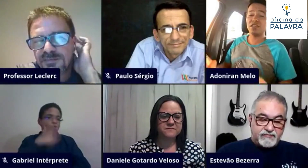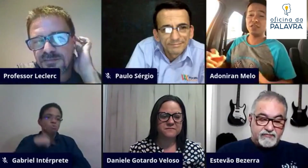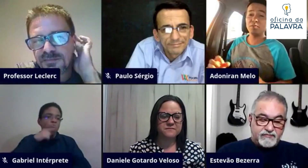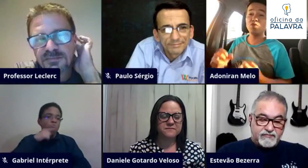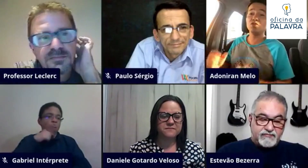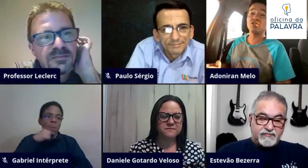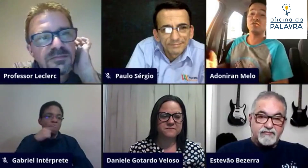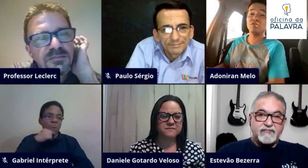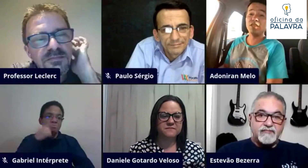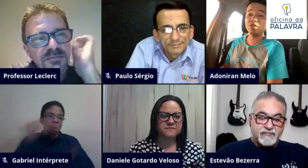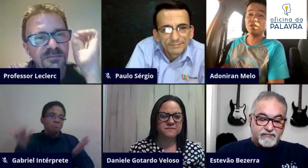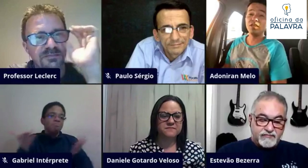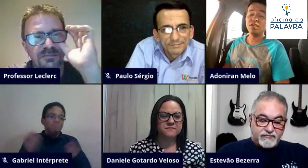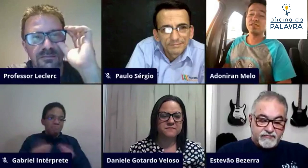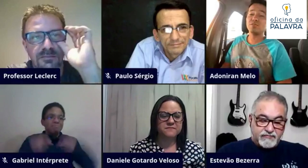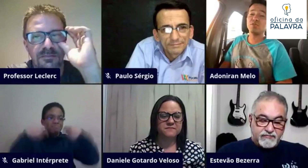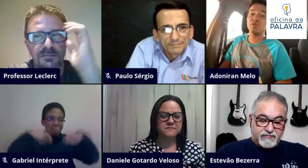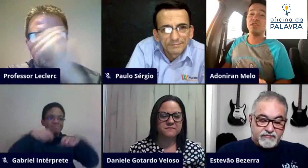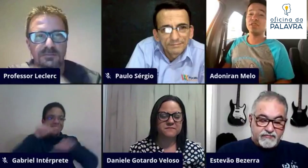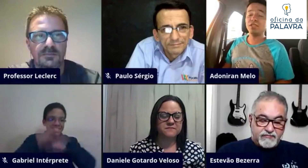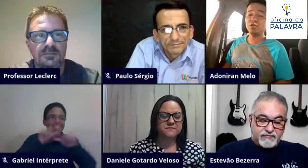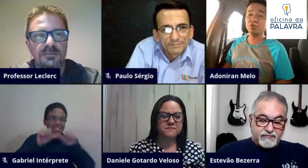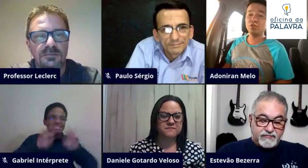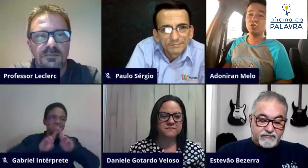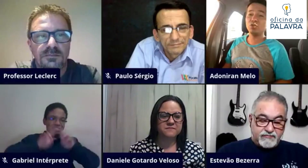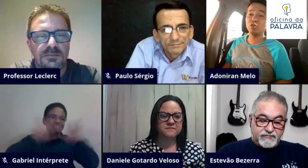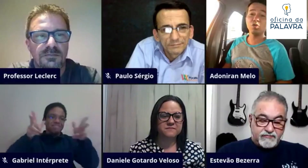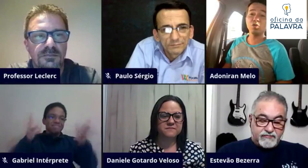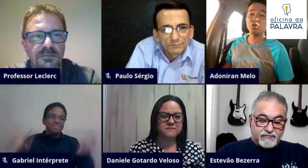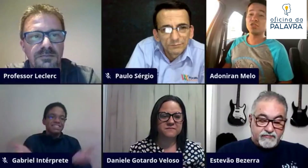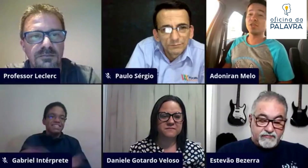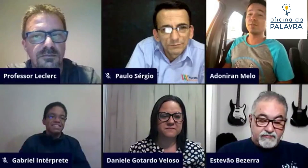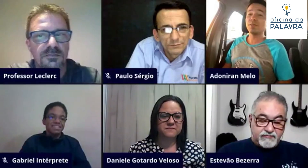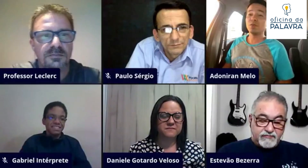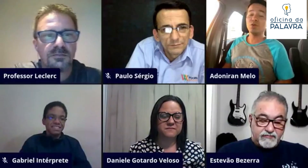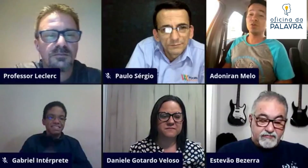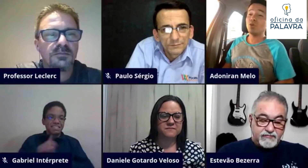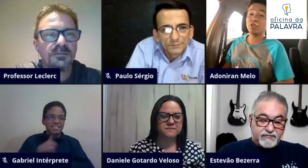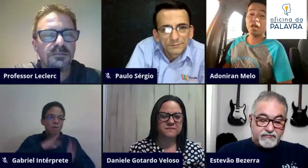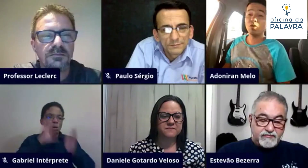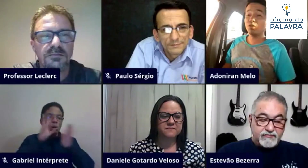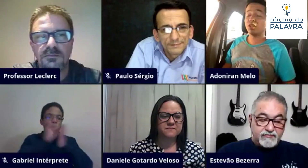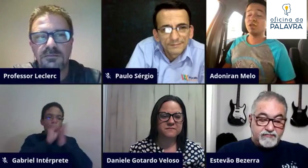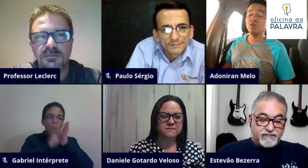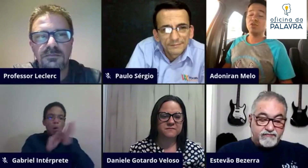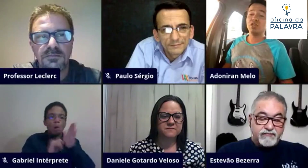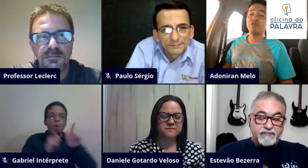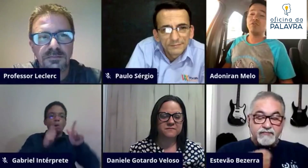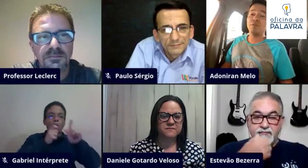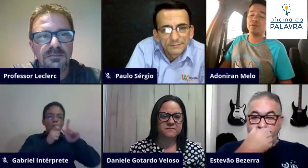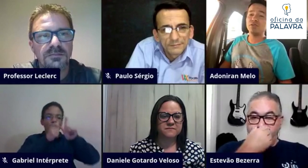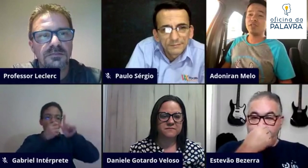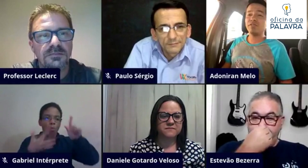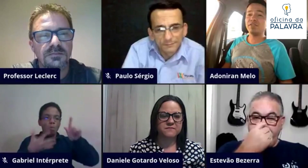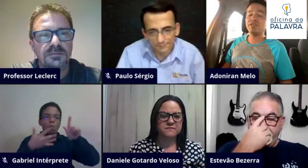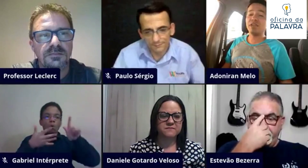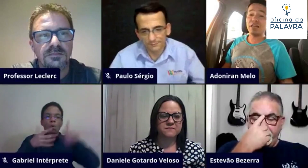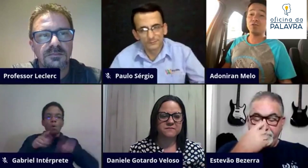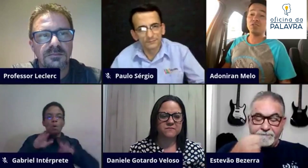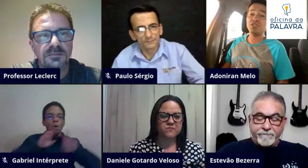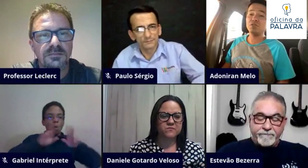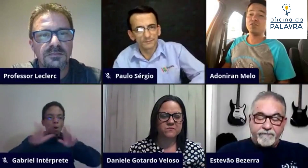já seria muito difícil eles absorverem aquele conteúdo em glossa ou em qualquer outra forma que eu